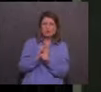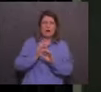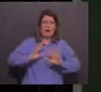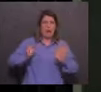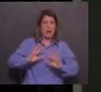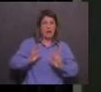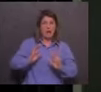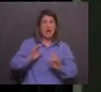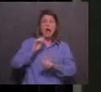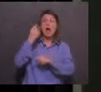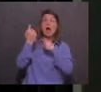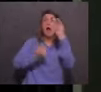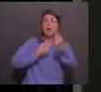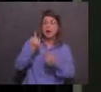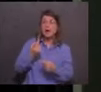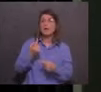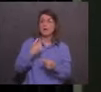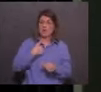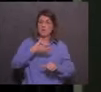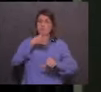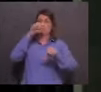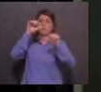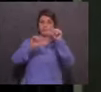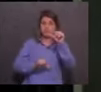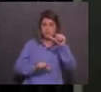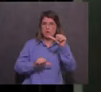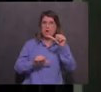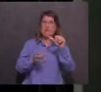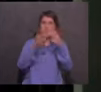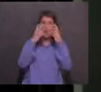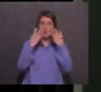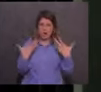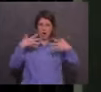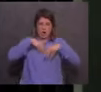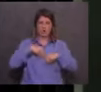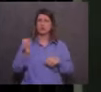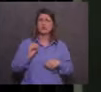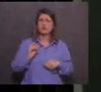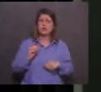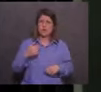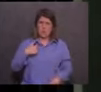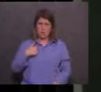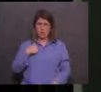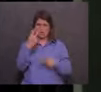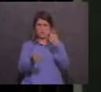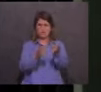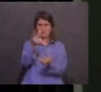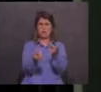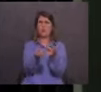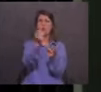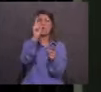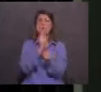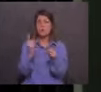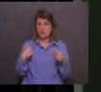Se alguém ouvir as minhas palavras e não as guardar, não sou eu que o julgo, porque não vim